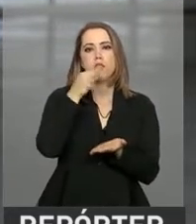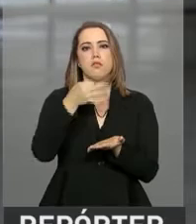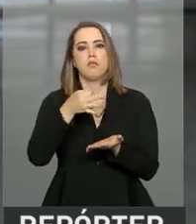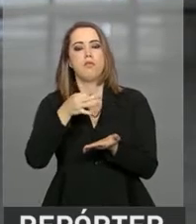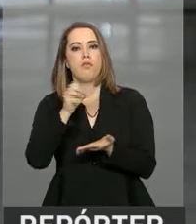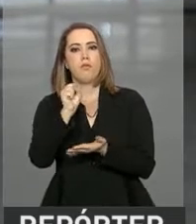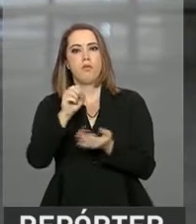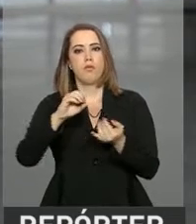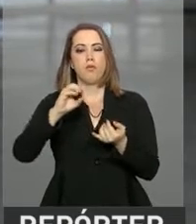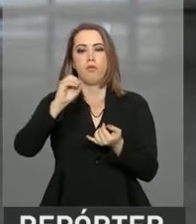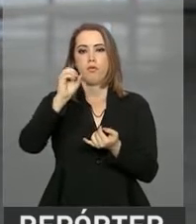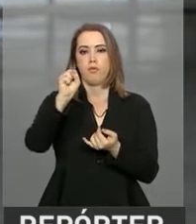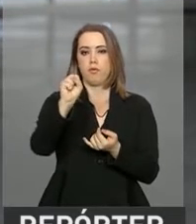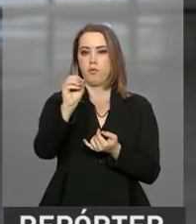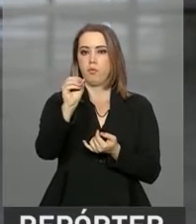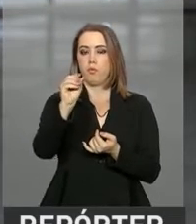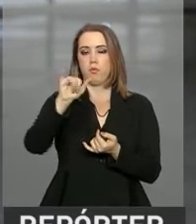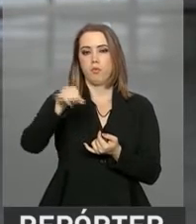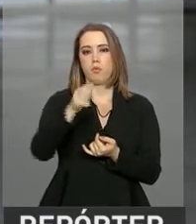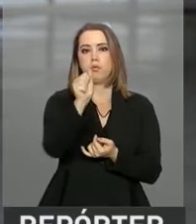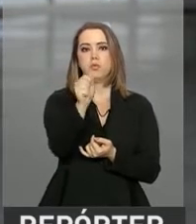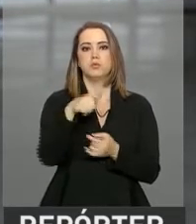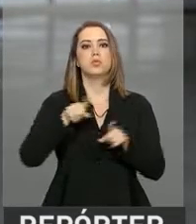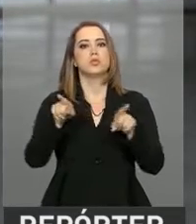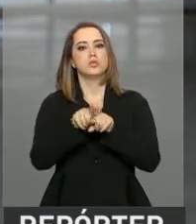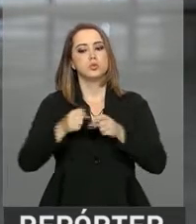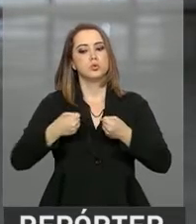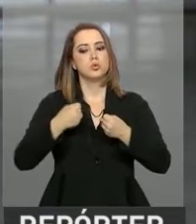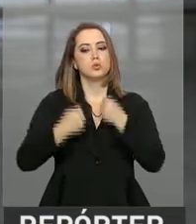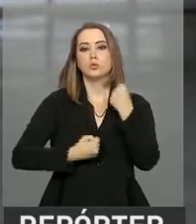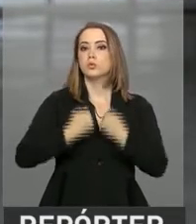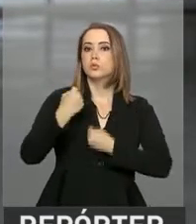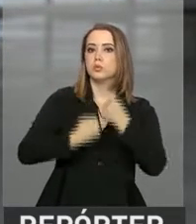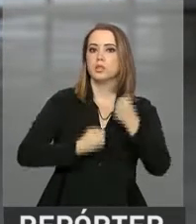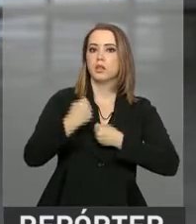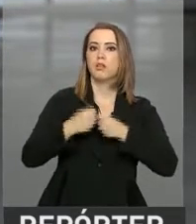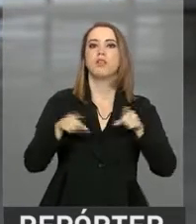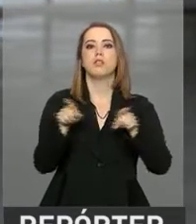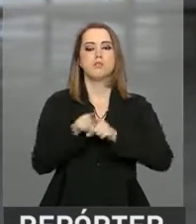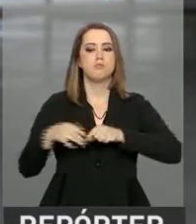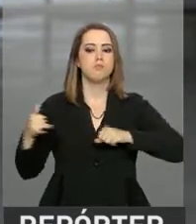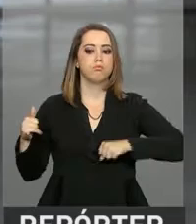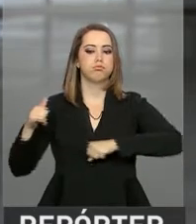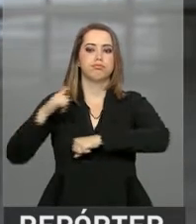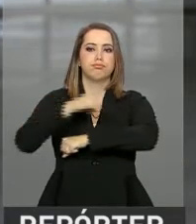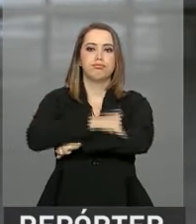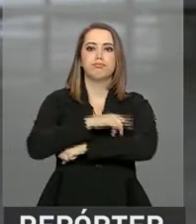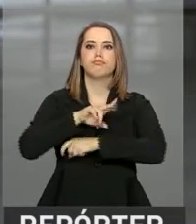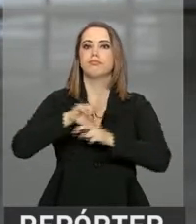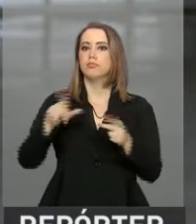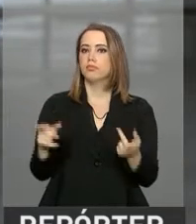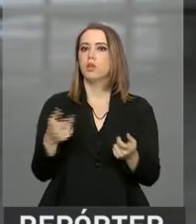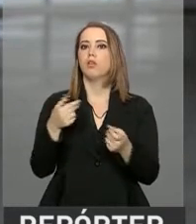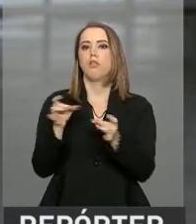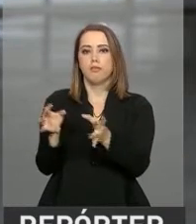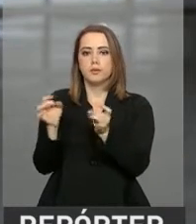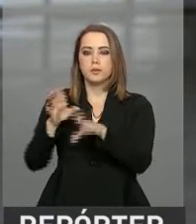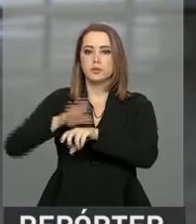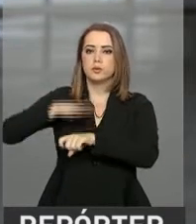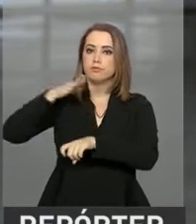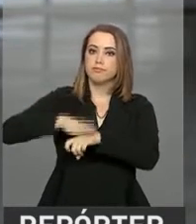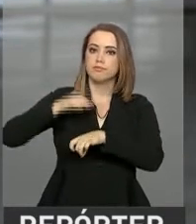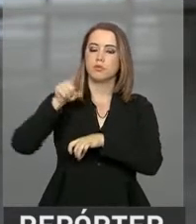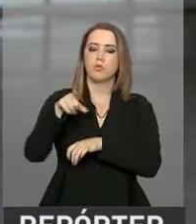bruto, quanto de manufaturados, como veículos e aviões. A previsão do governo federal é que a balança comercial